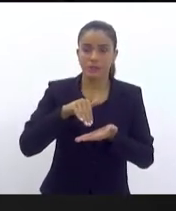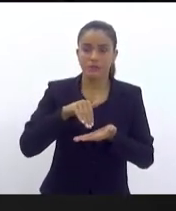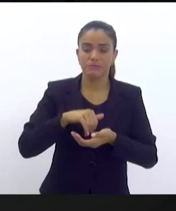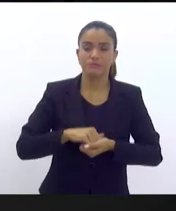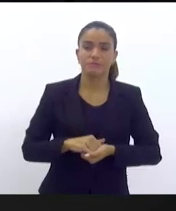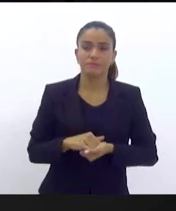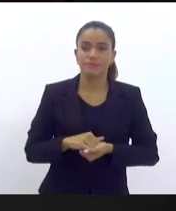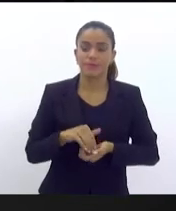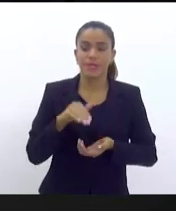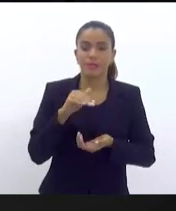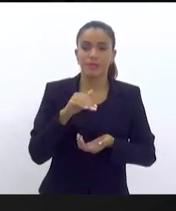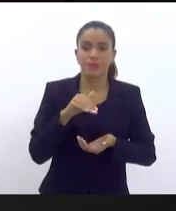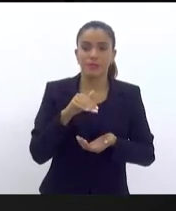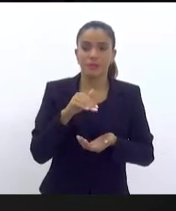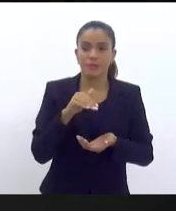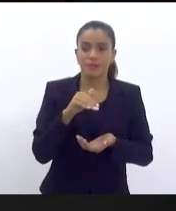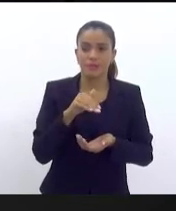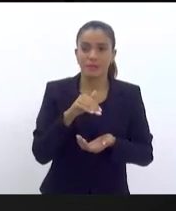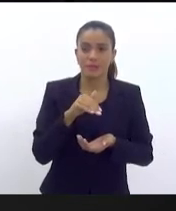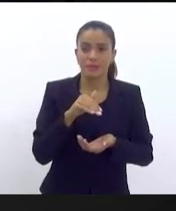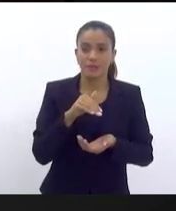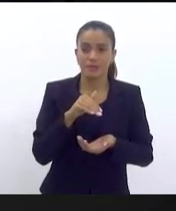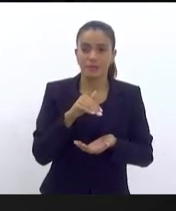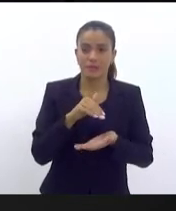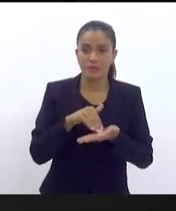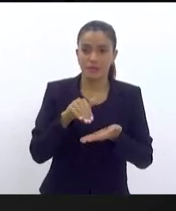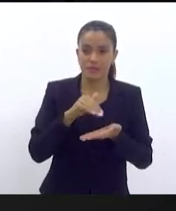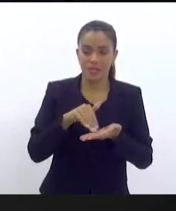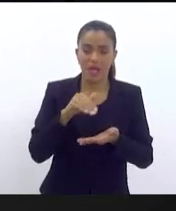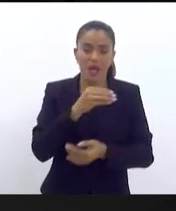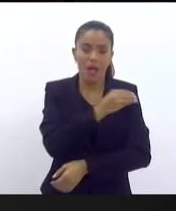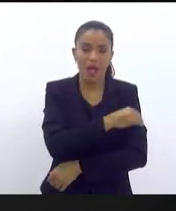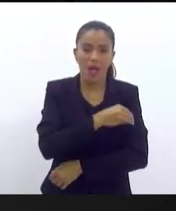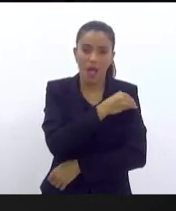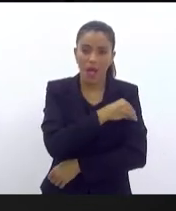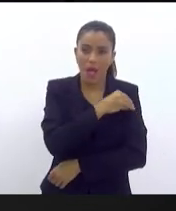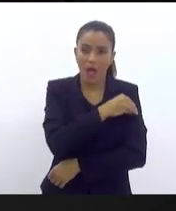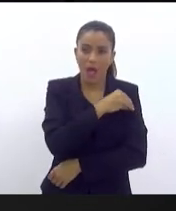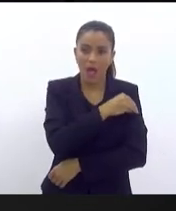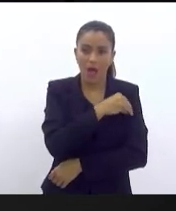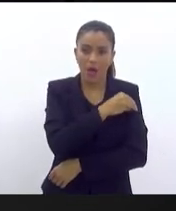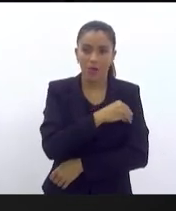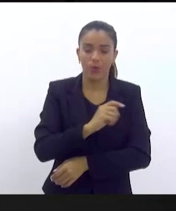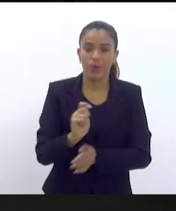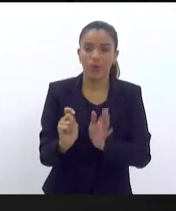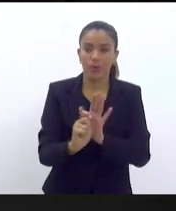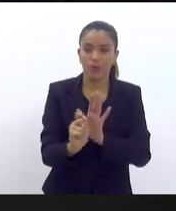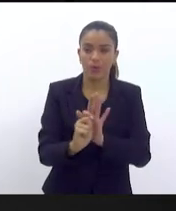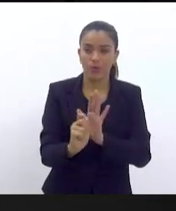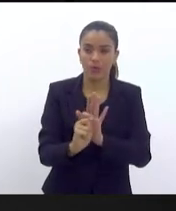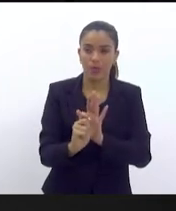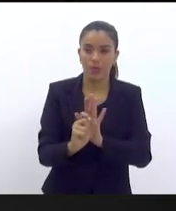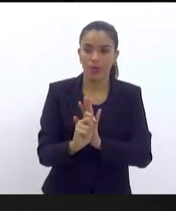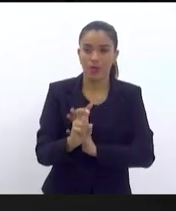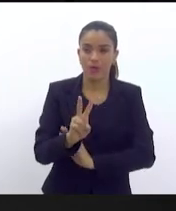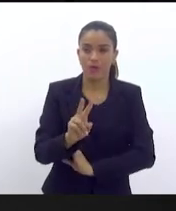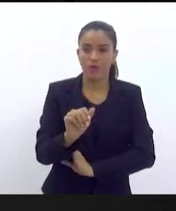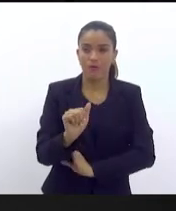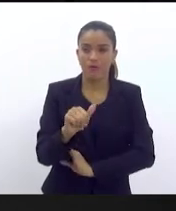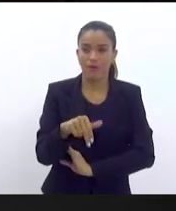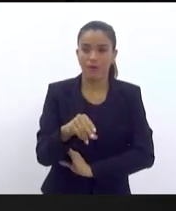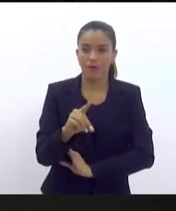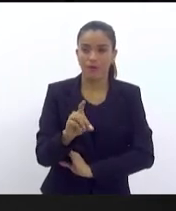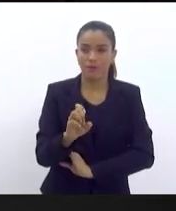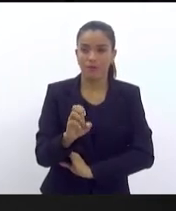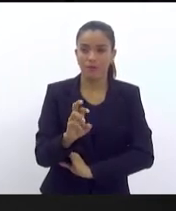da secretaria de algo que drogas da cidade de São Gonçalo seu Vando os dias Pereira muito obrigado